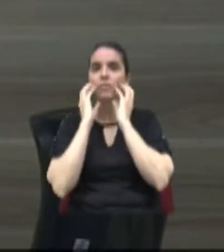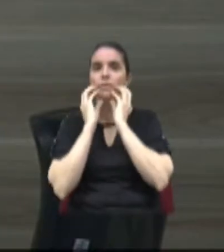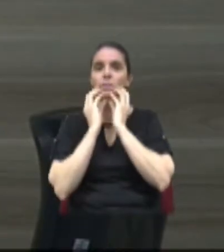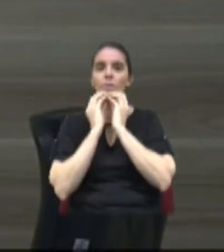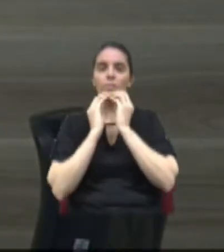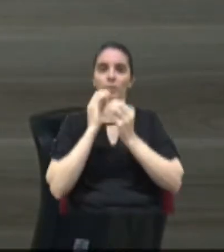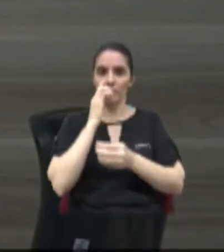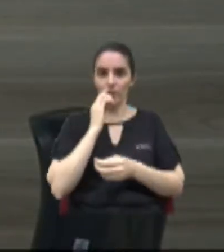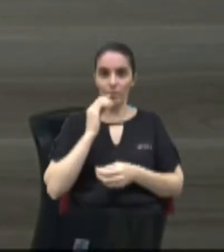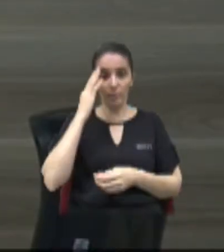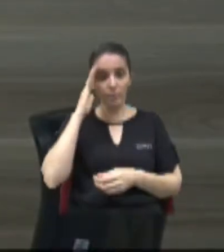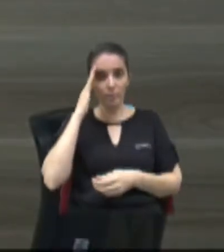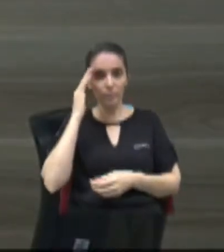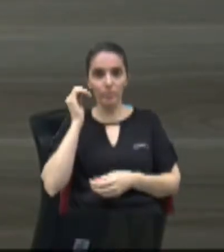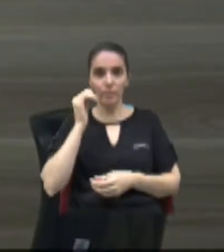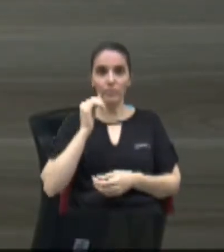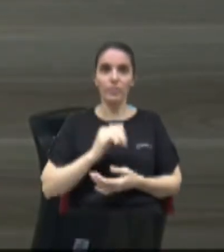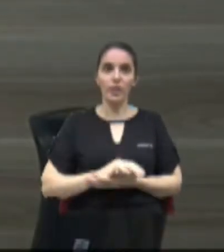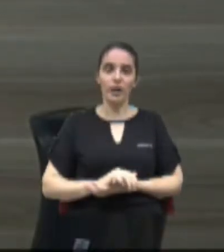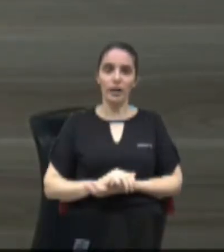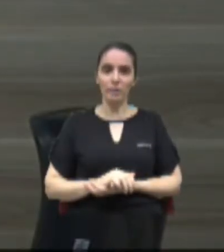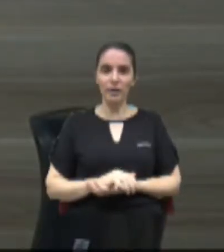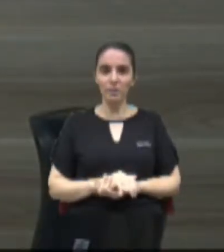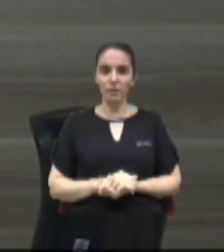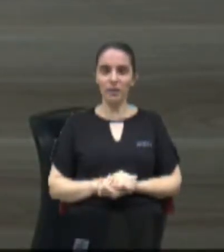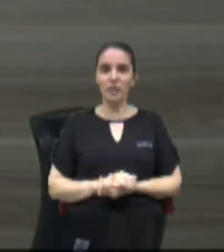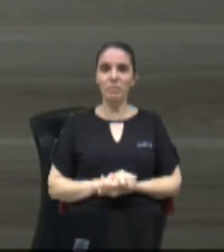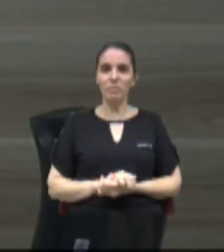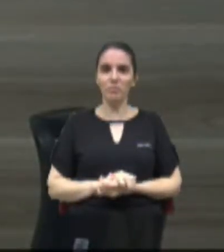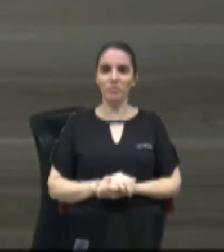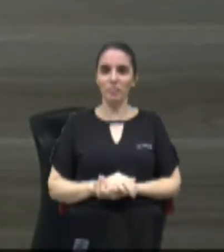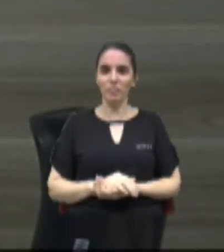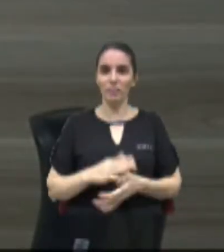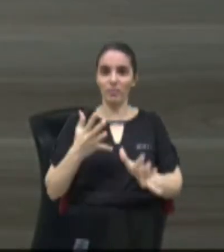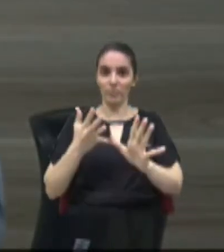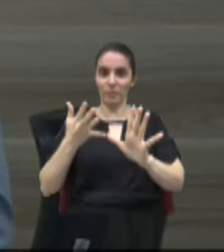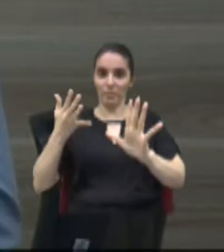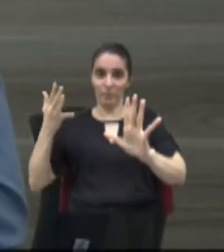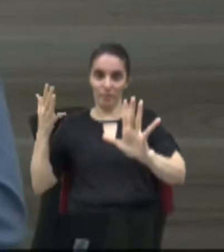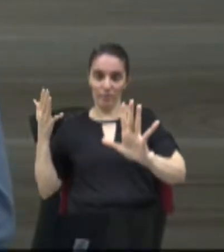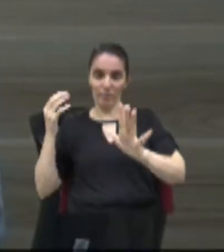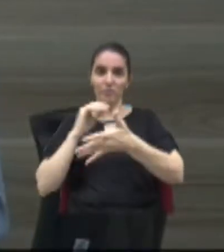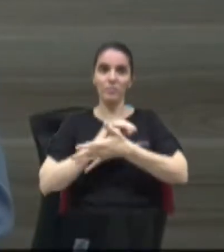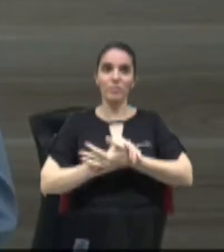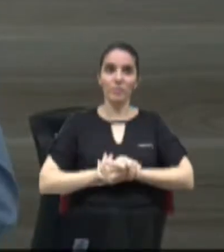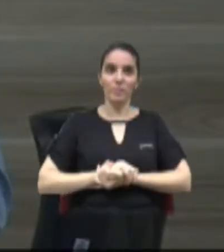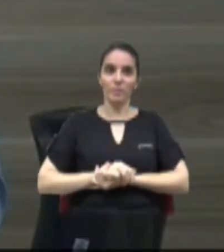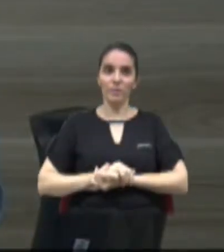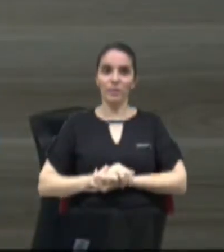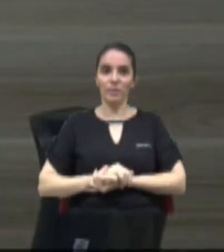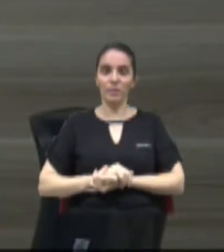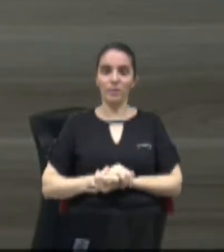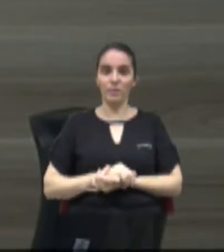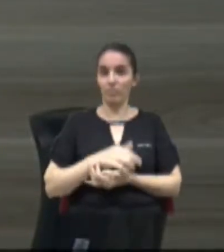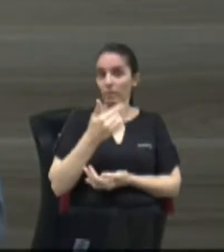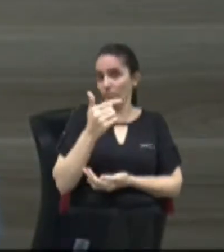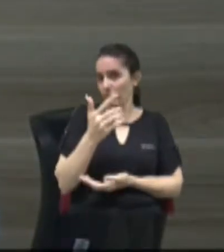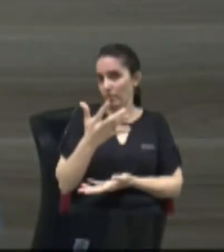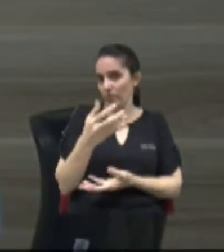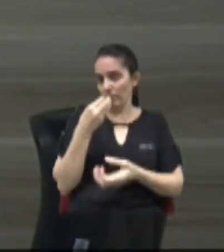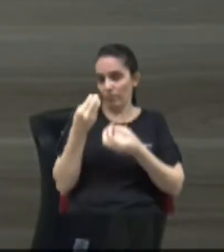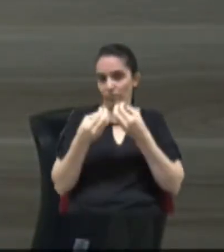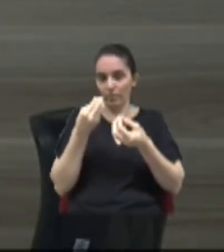uma campanha de atualize seu cadastro ou algo parecido. Obrigada e mais uma vez parabéns. Continue a discussão. Eu